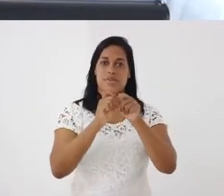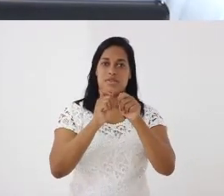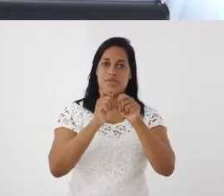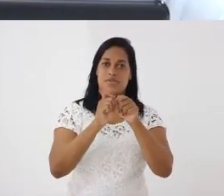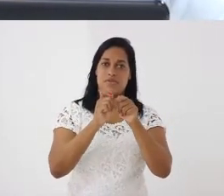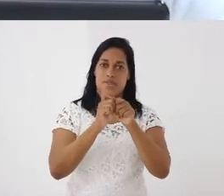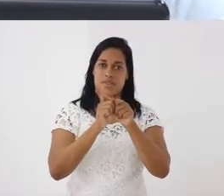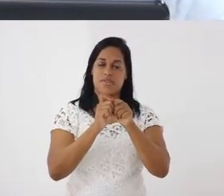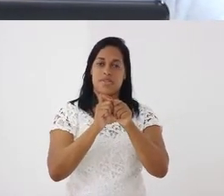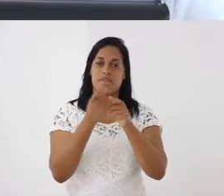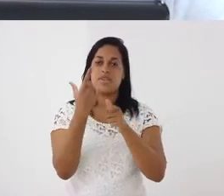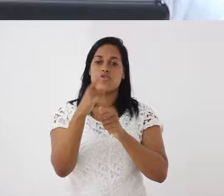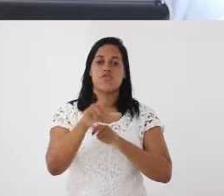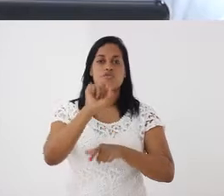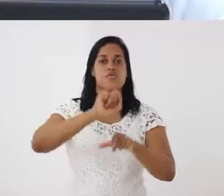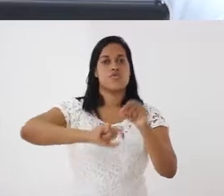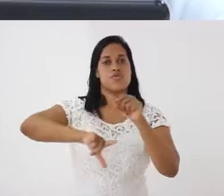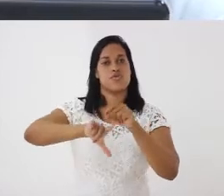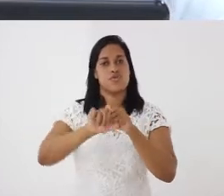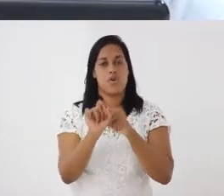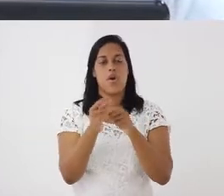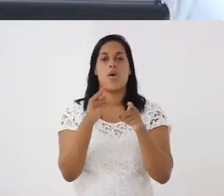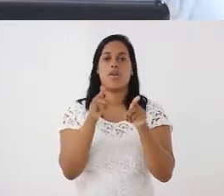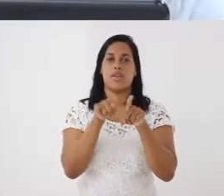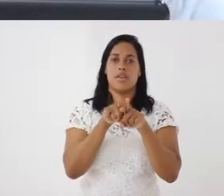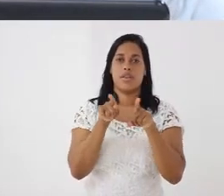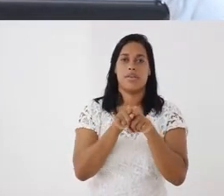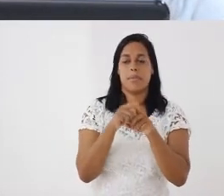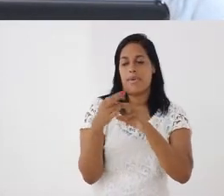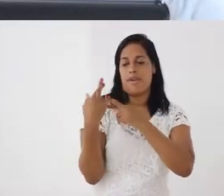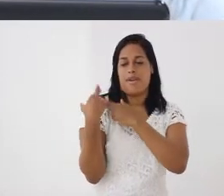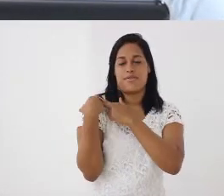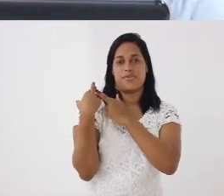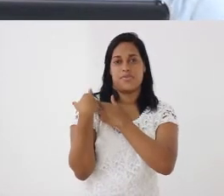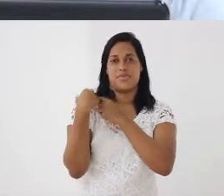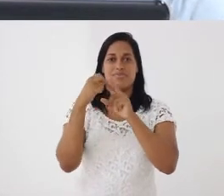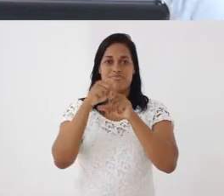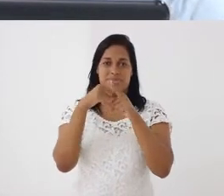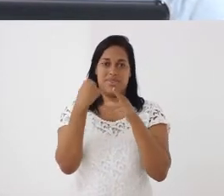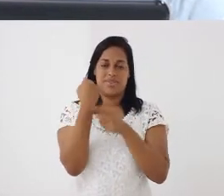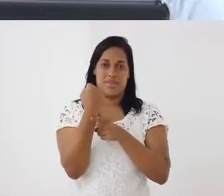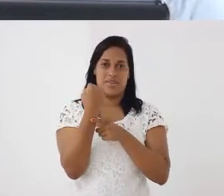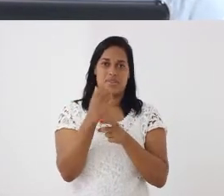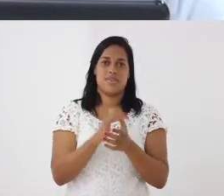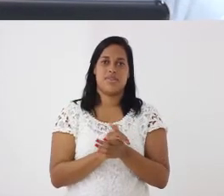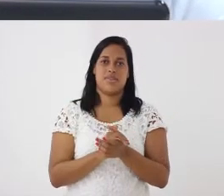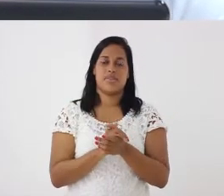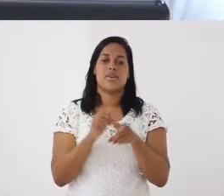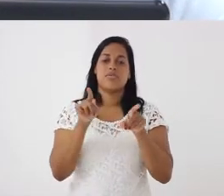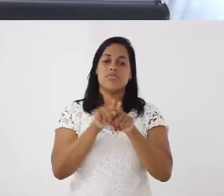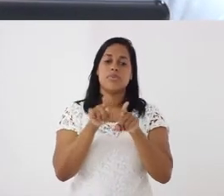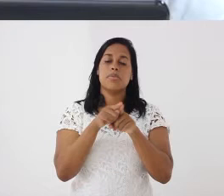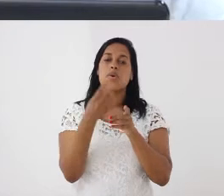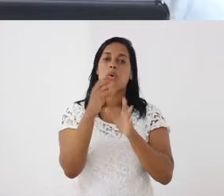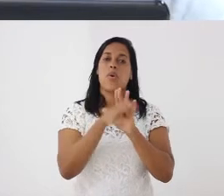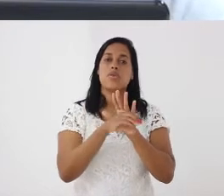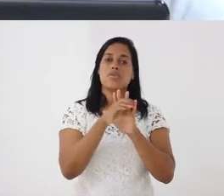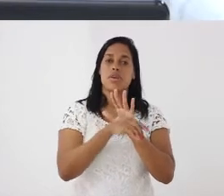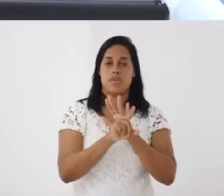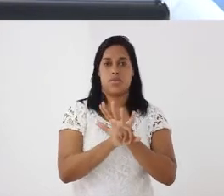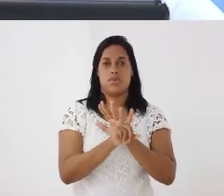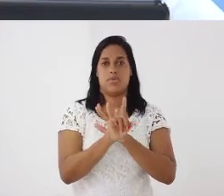seus negócios define sua maior ou menor responsabilidade social. Vamos para o